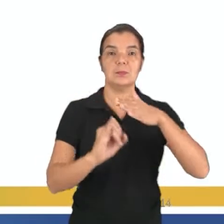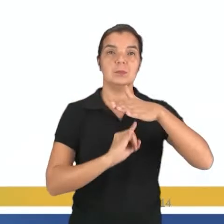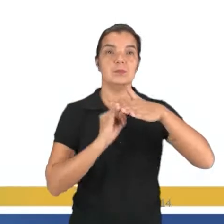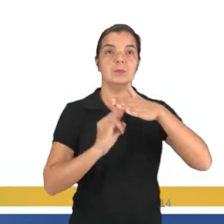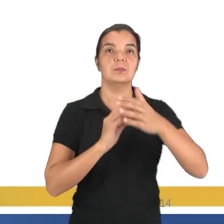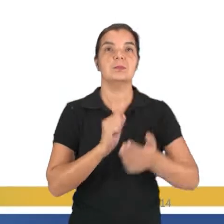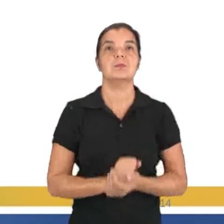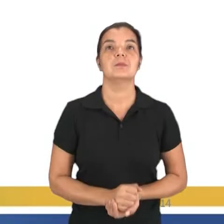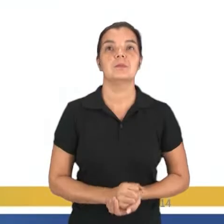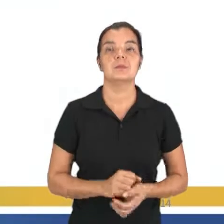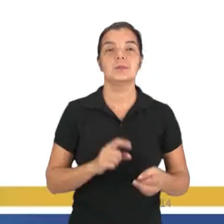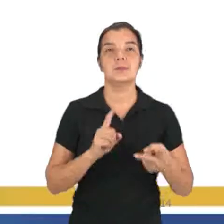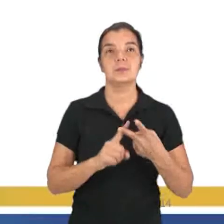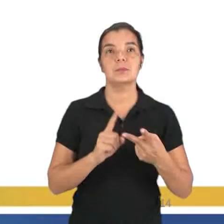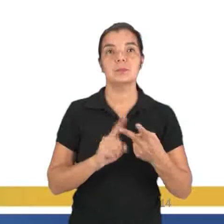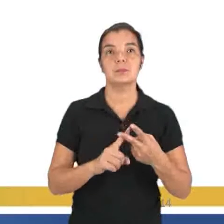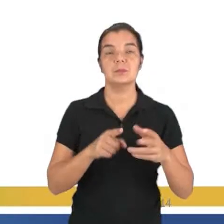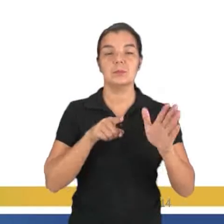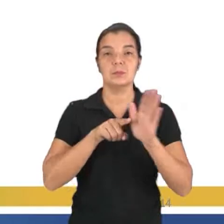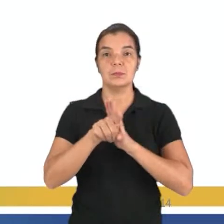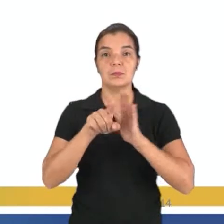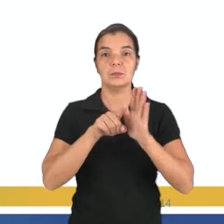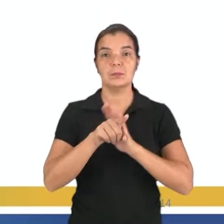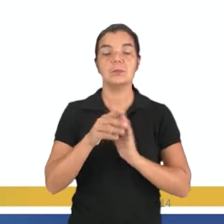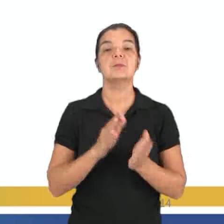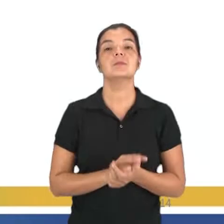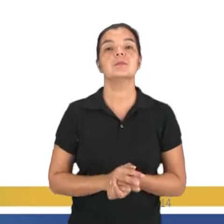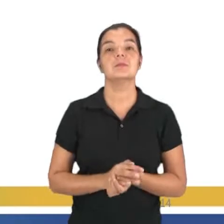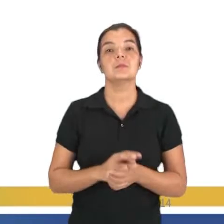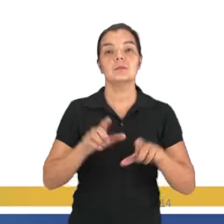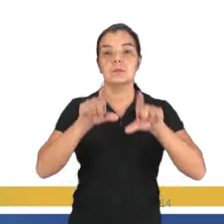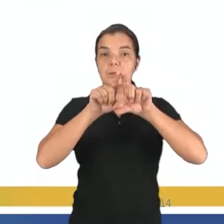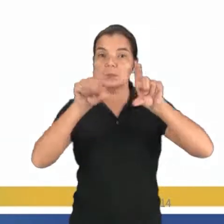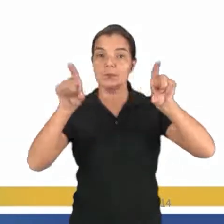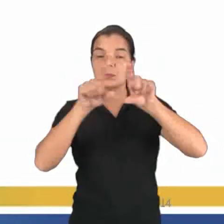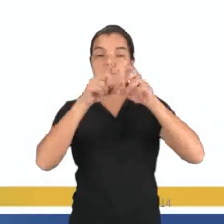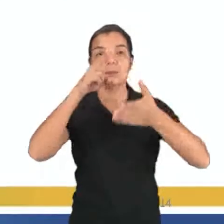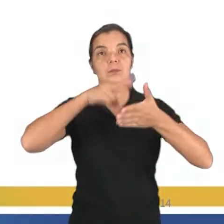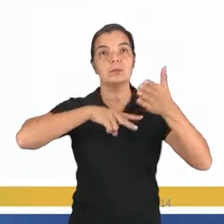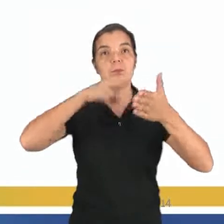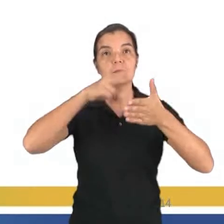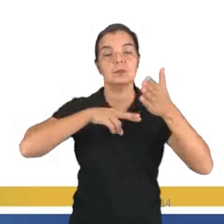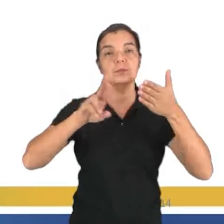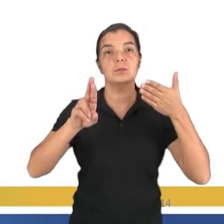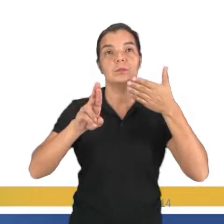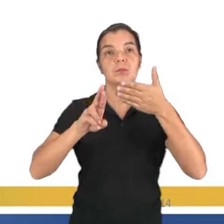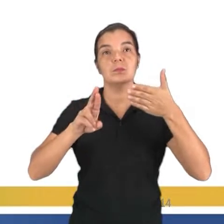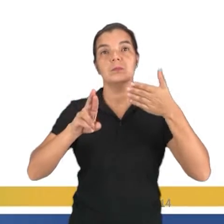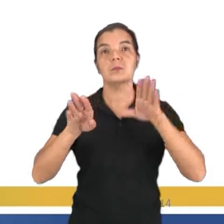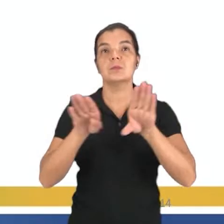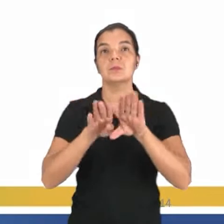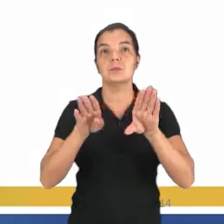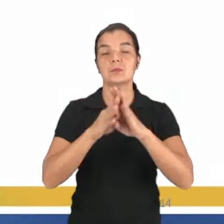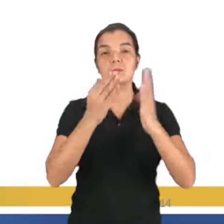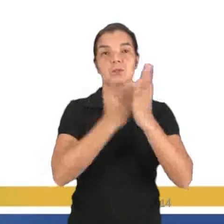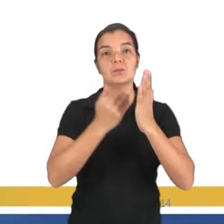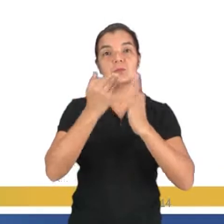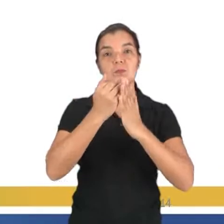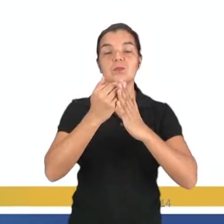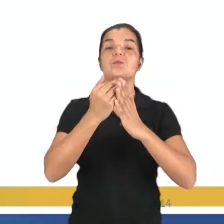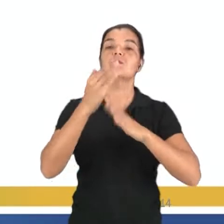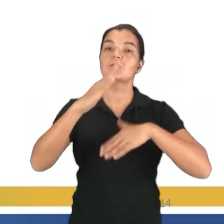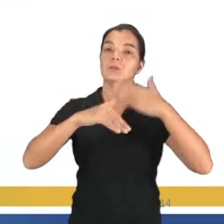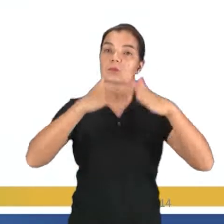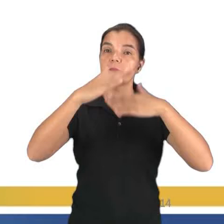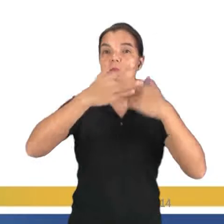informal. O exercício 2 faz uso de uma charge, né? E faz referência ao Índice de Desenvolvimento